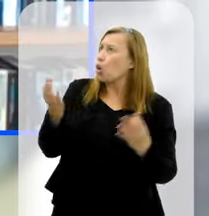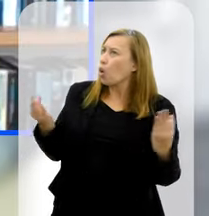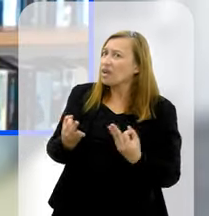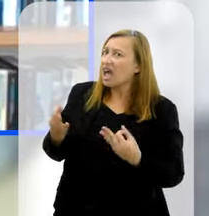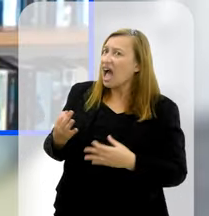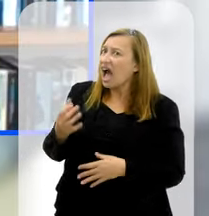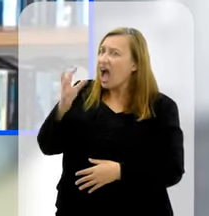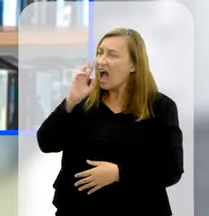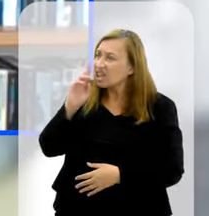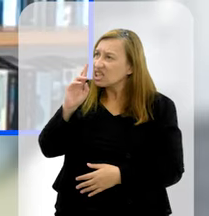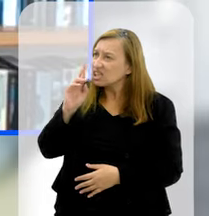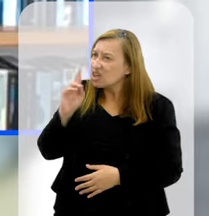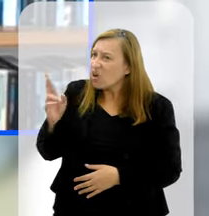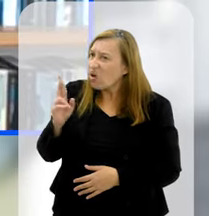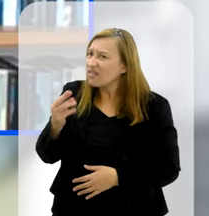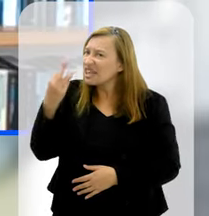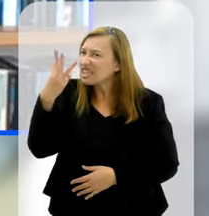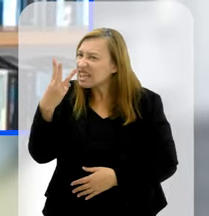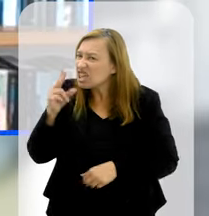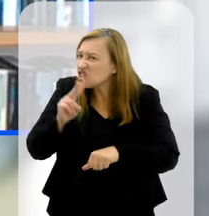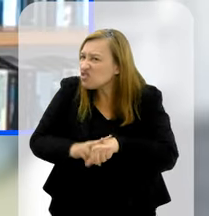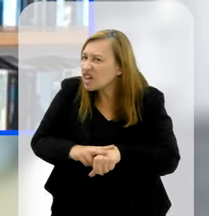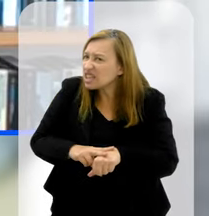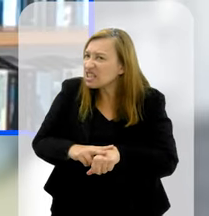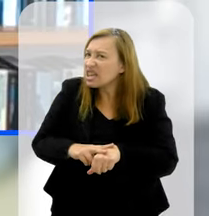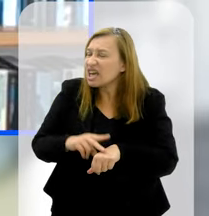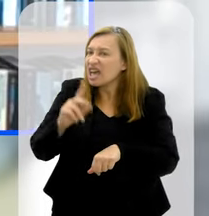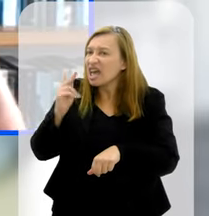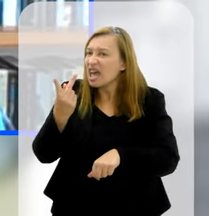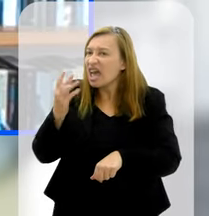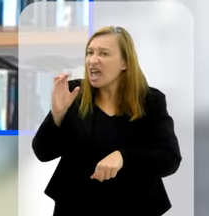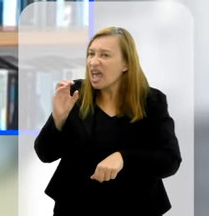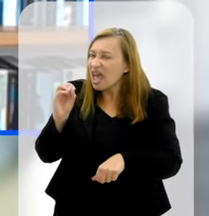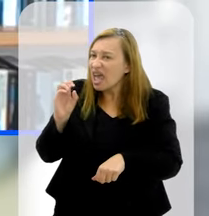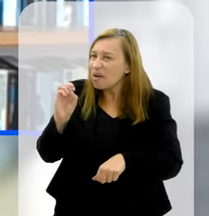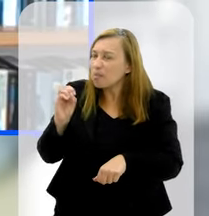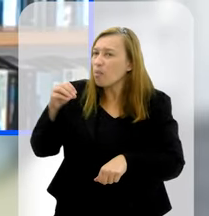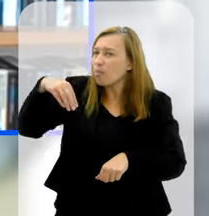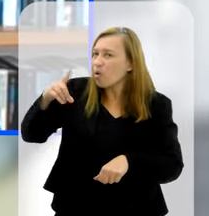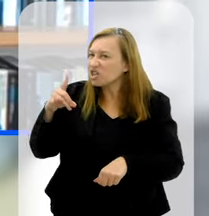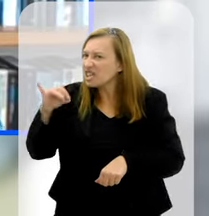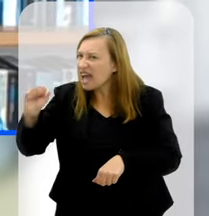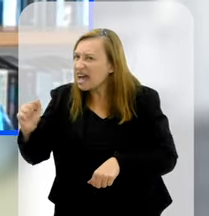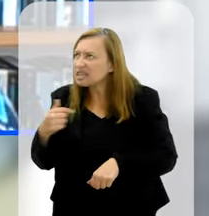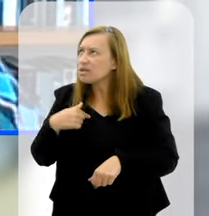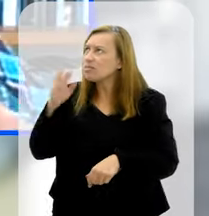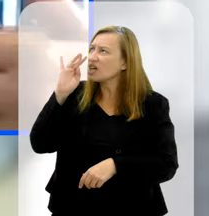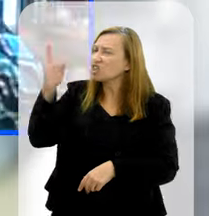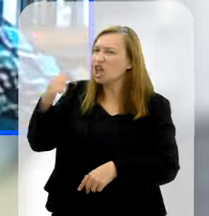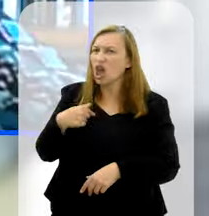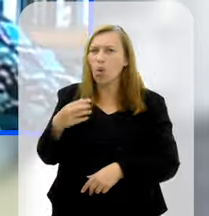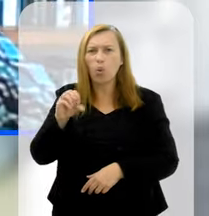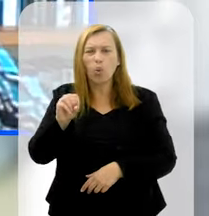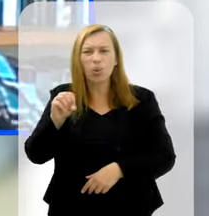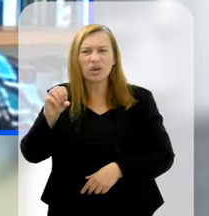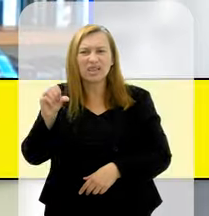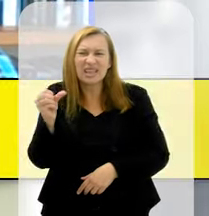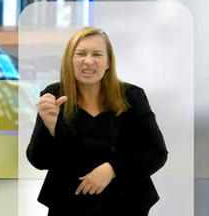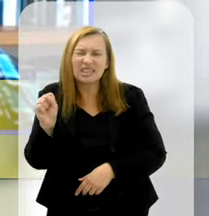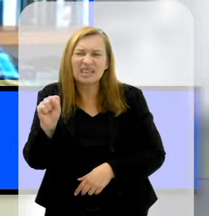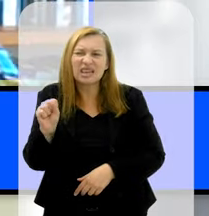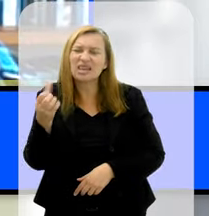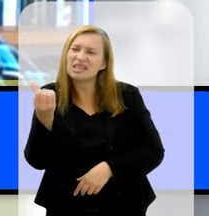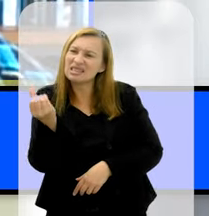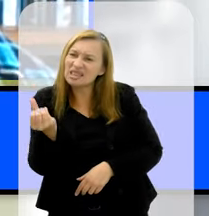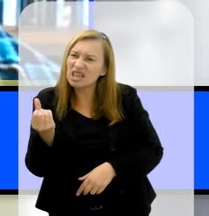nossa, mas a senhora faz 3 vezes por semana diálise, imaginando que se eu chegasse aos